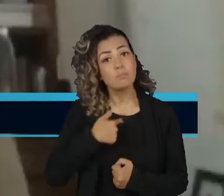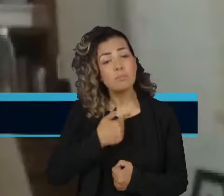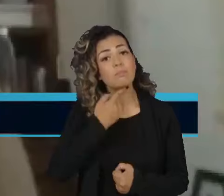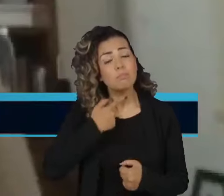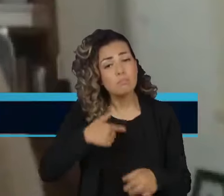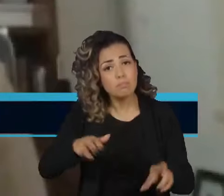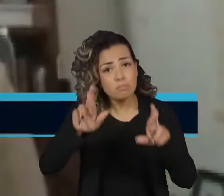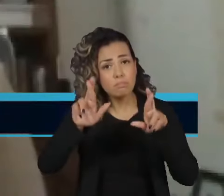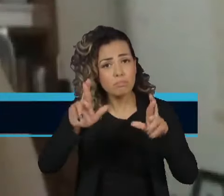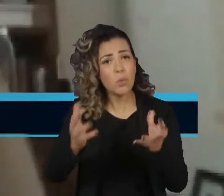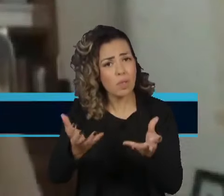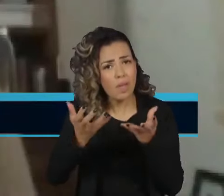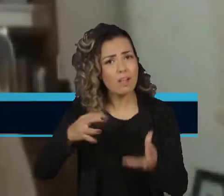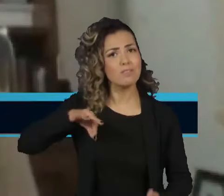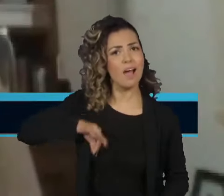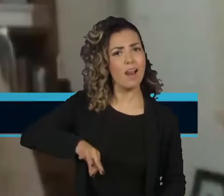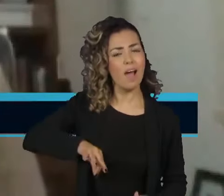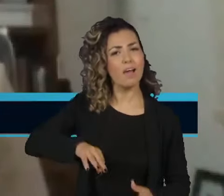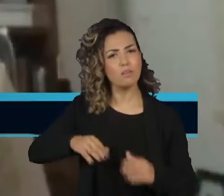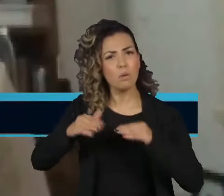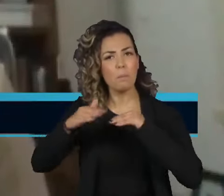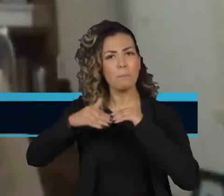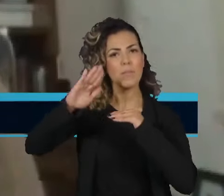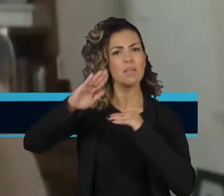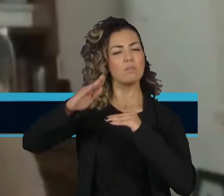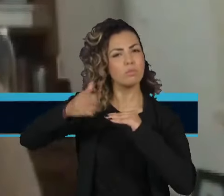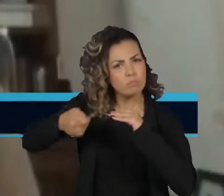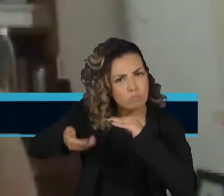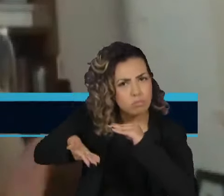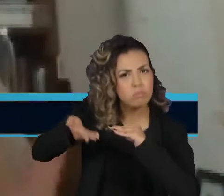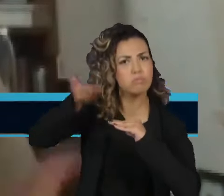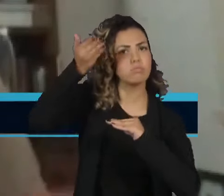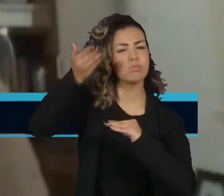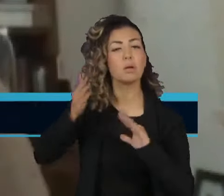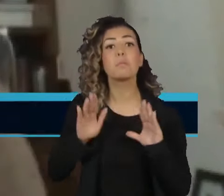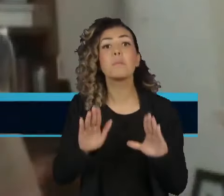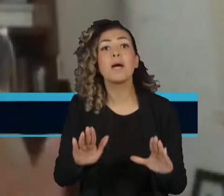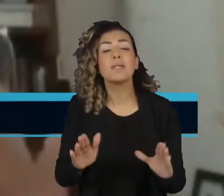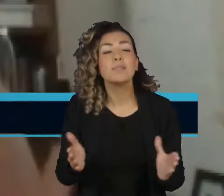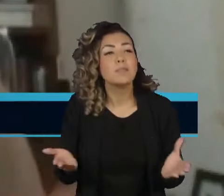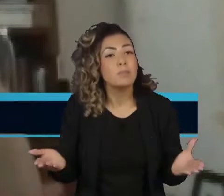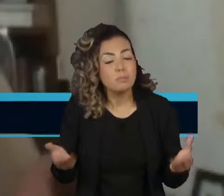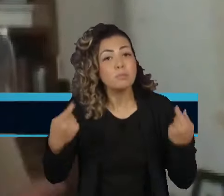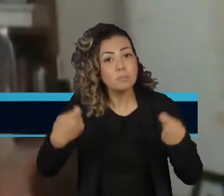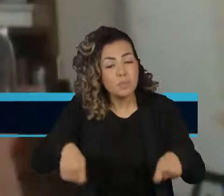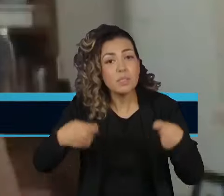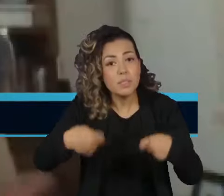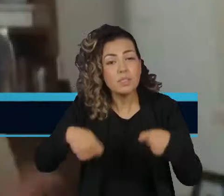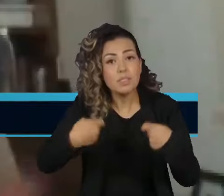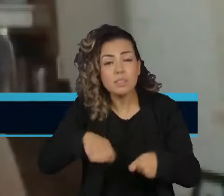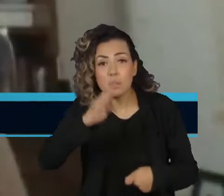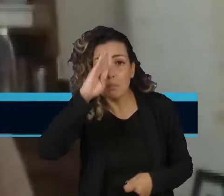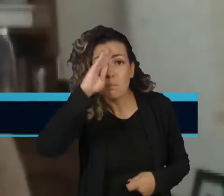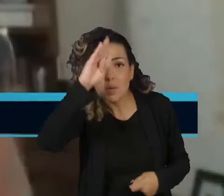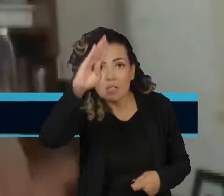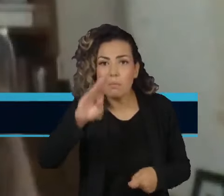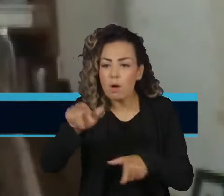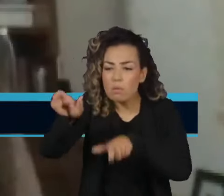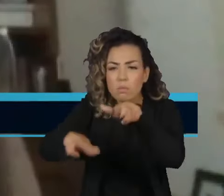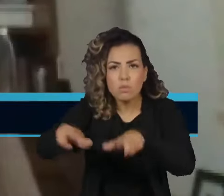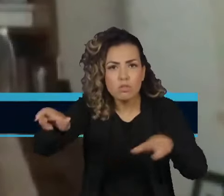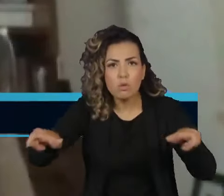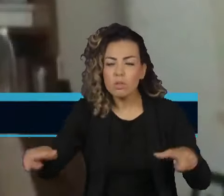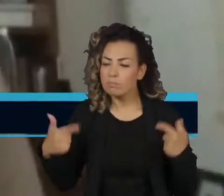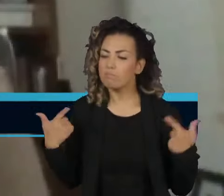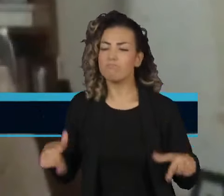nós desejamos mas para que isso ocorra a gente precisa que a capacidade a produtividade a capacidade desse Trabalhador de entregar